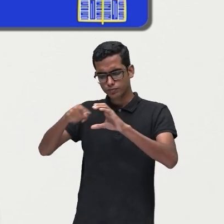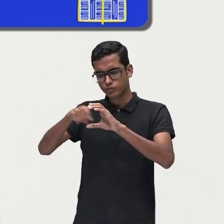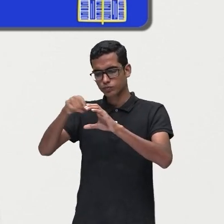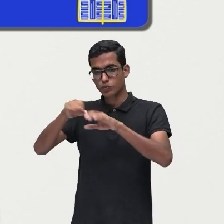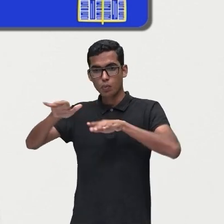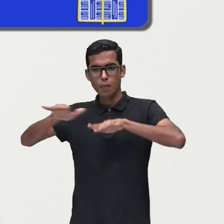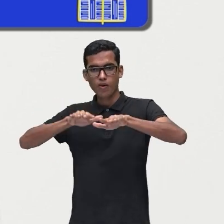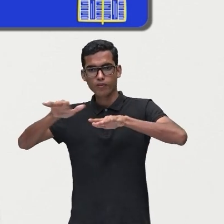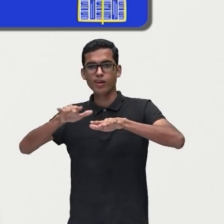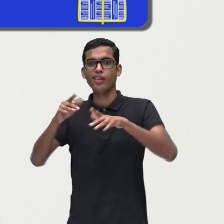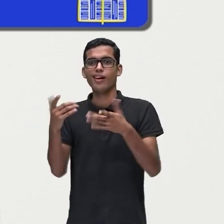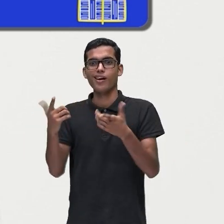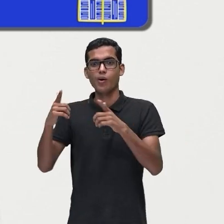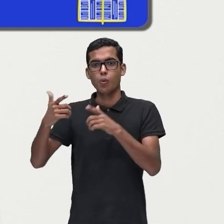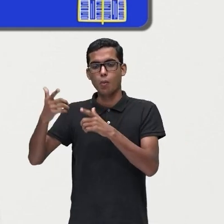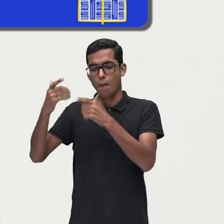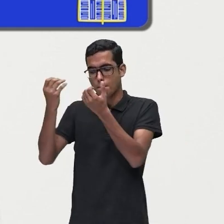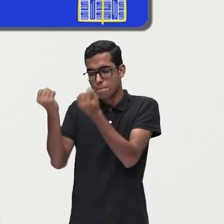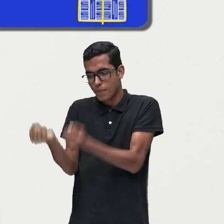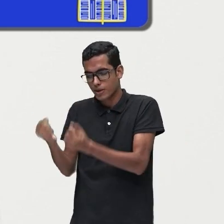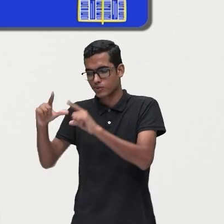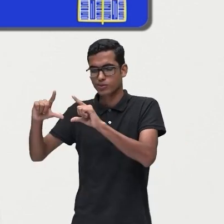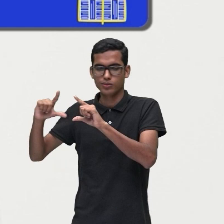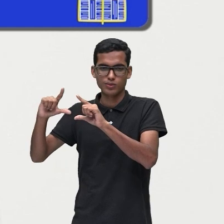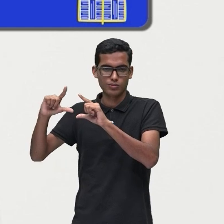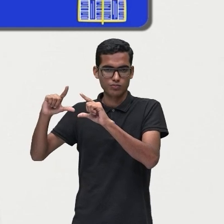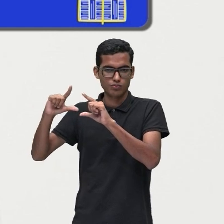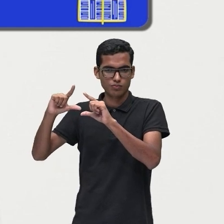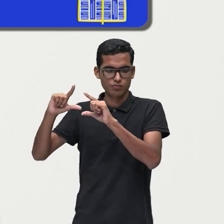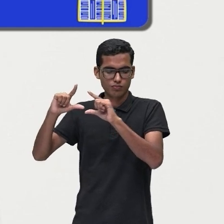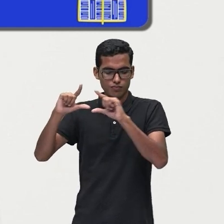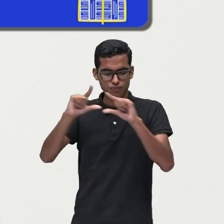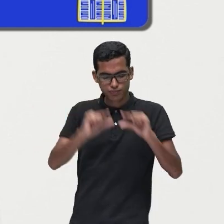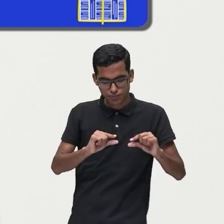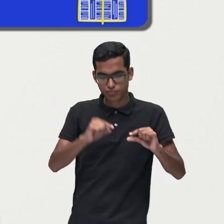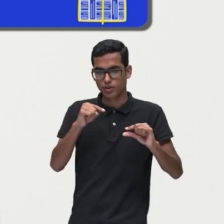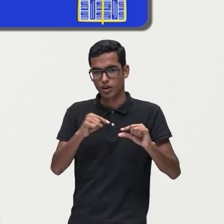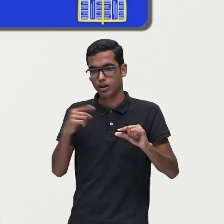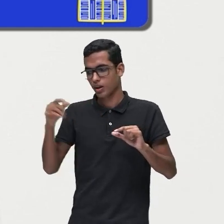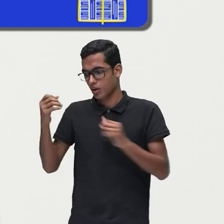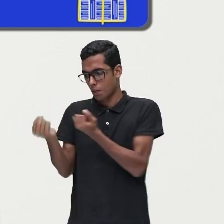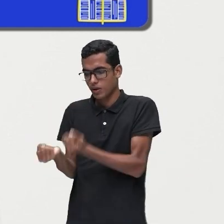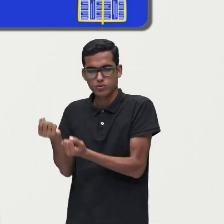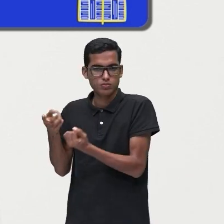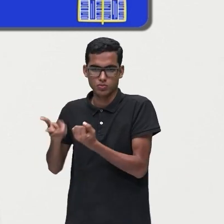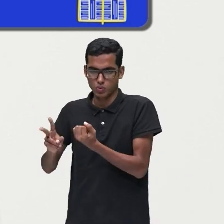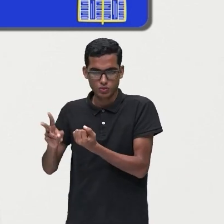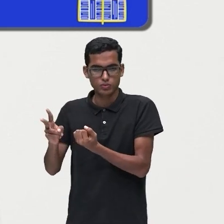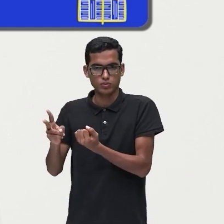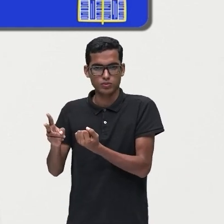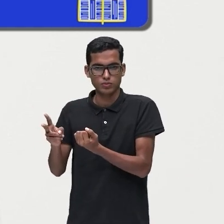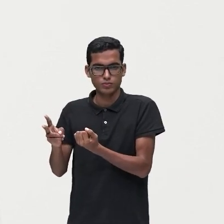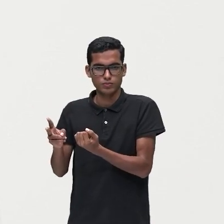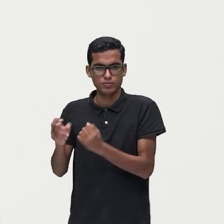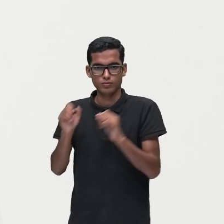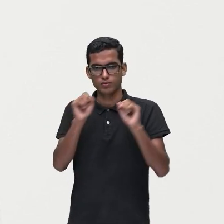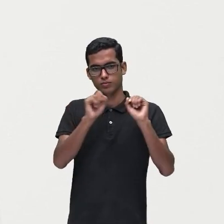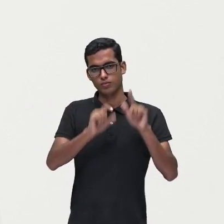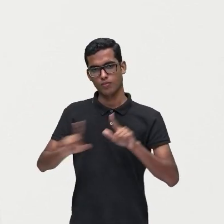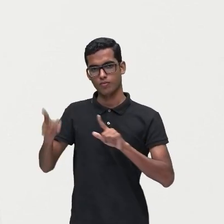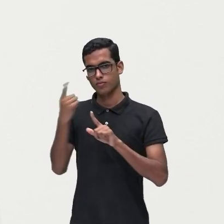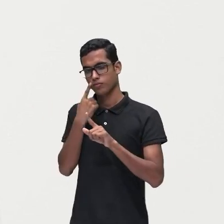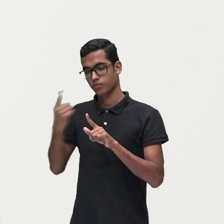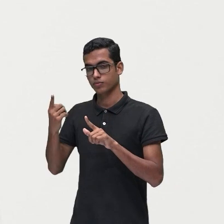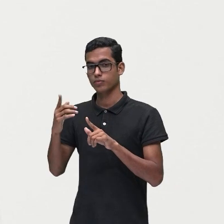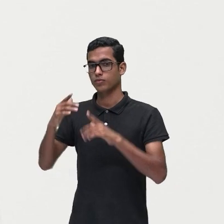fazer uma força menor e vai conseguir carregar esse peso. Olha só na nossa próxima cartela. A